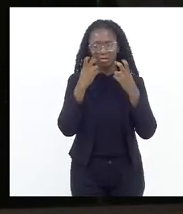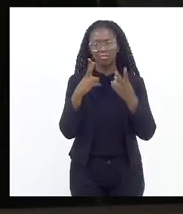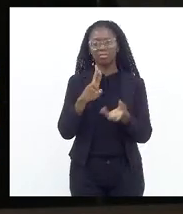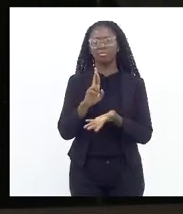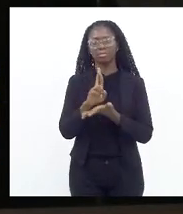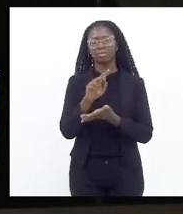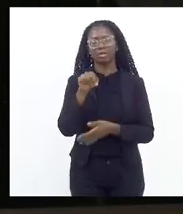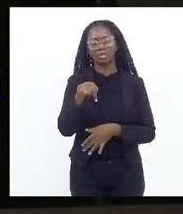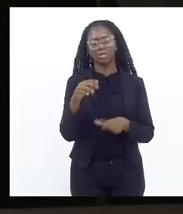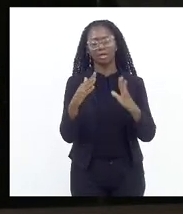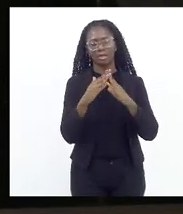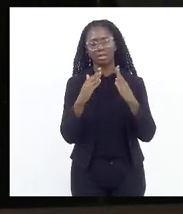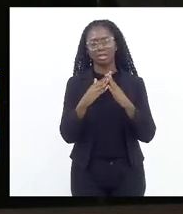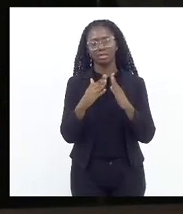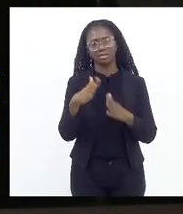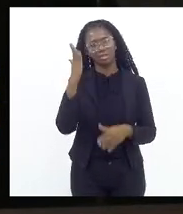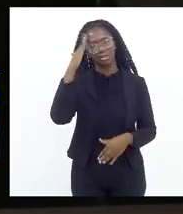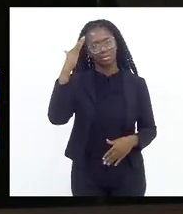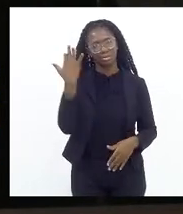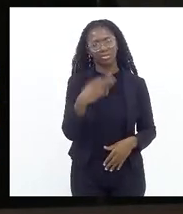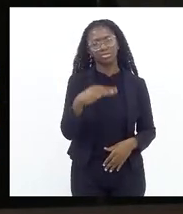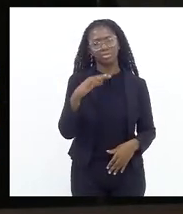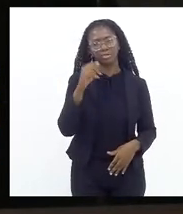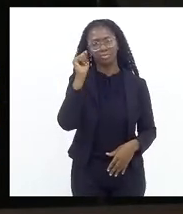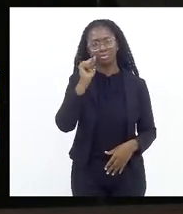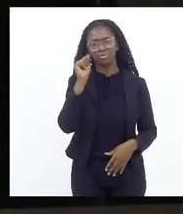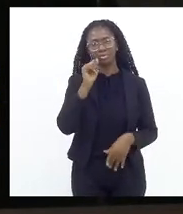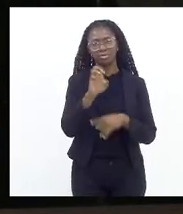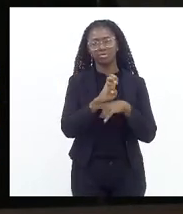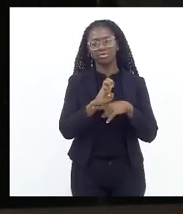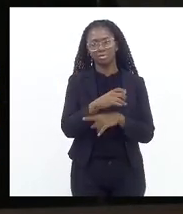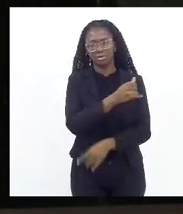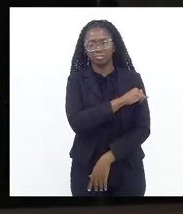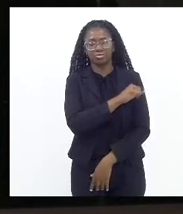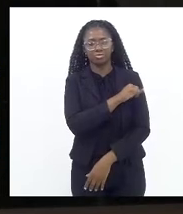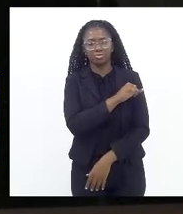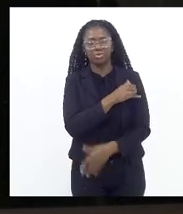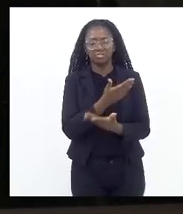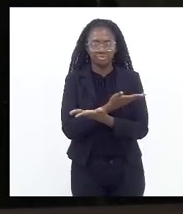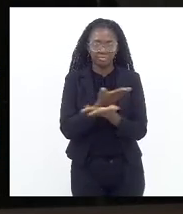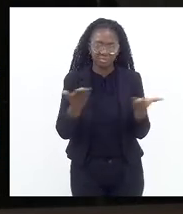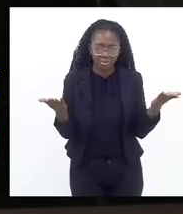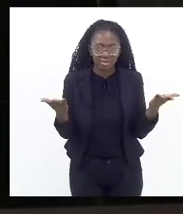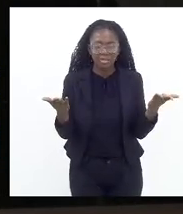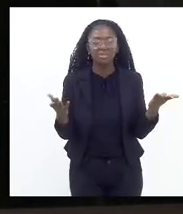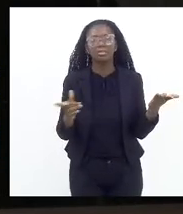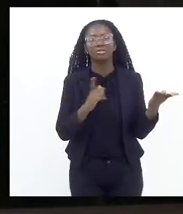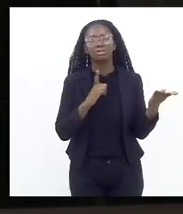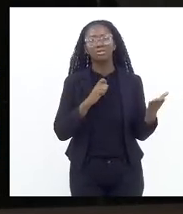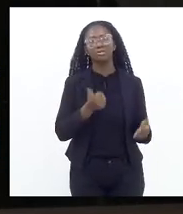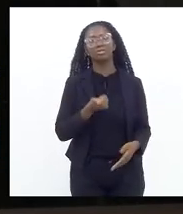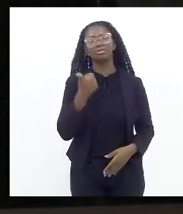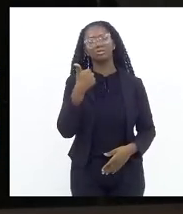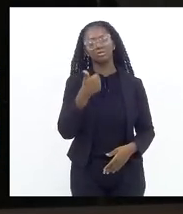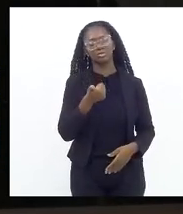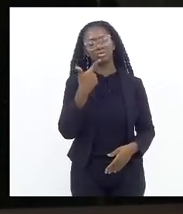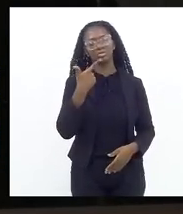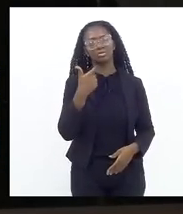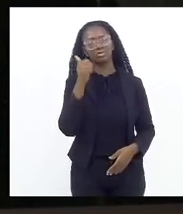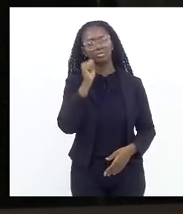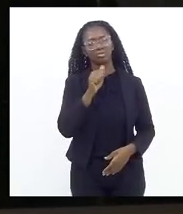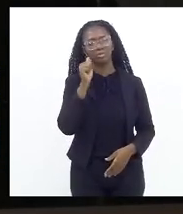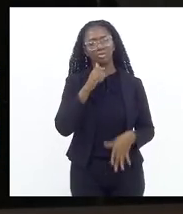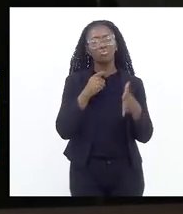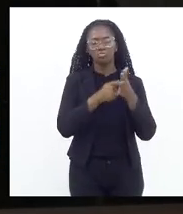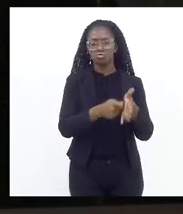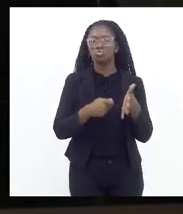nesta casa. E tenha certeza, mulheres do nosso estado do Rio de Janeiro, vocês têm 12 mulheres aqui que brigam